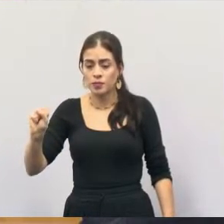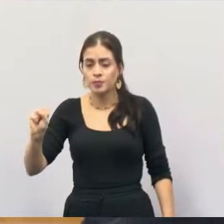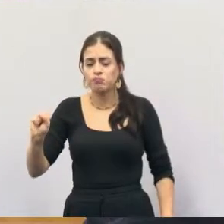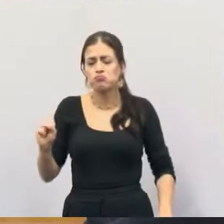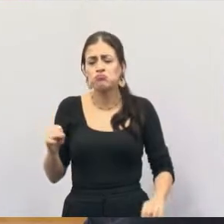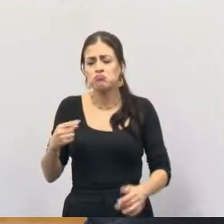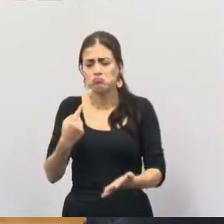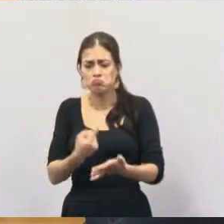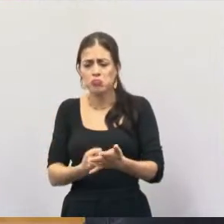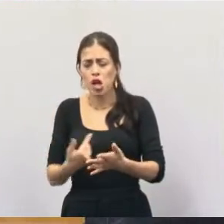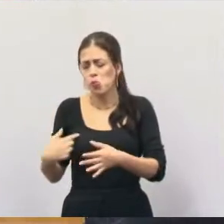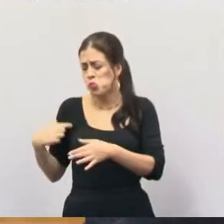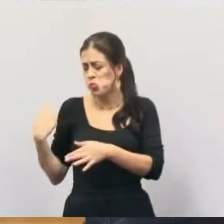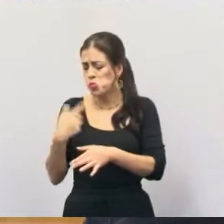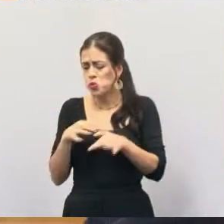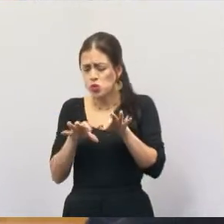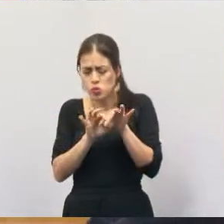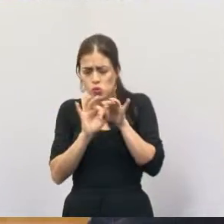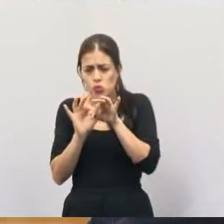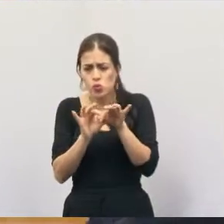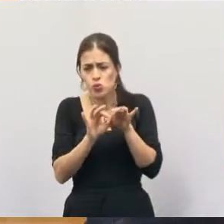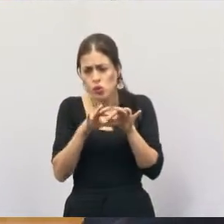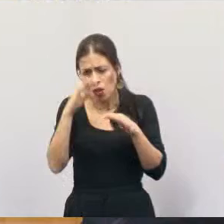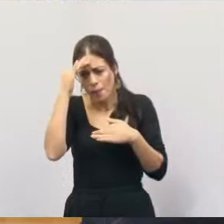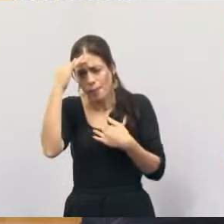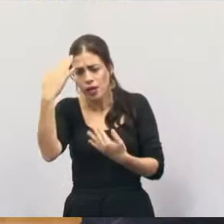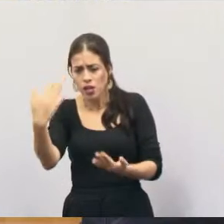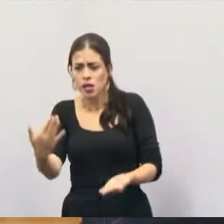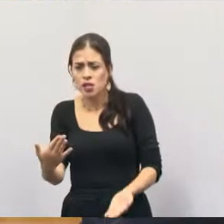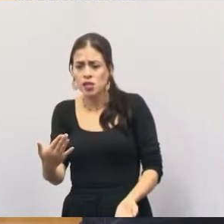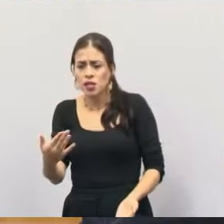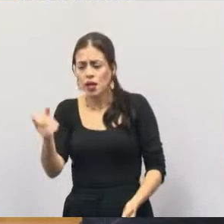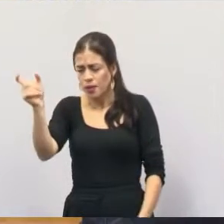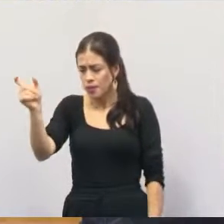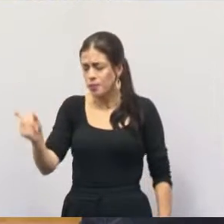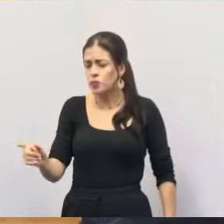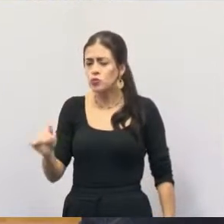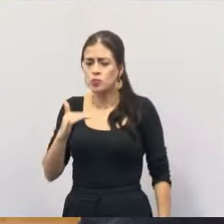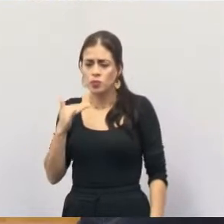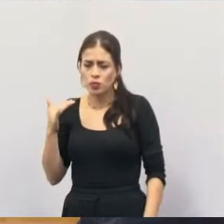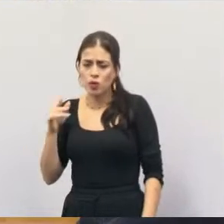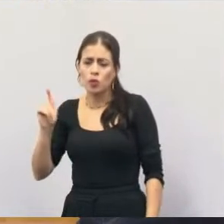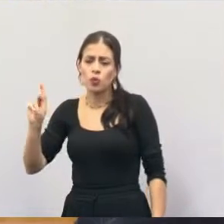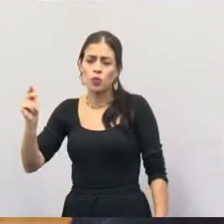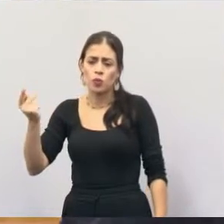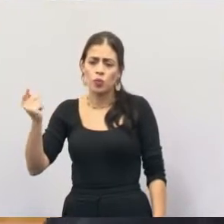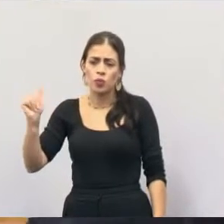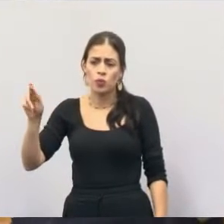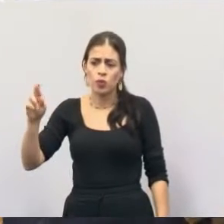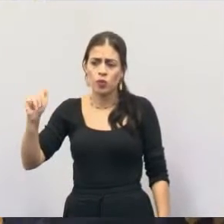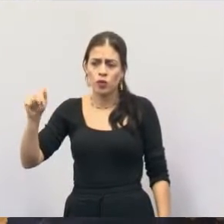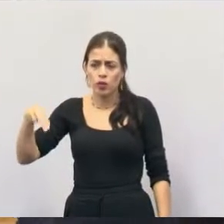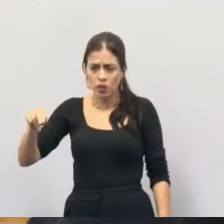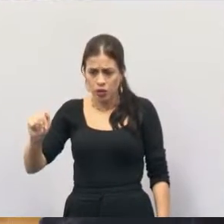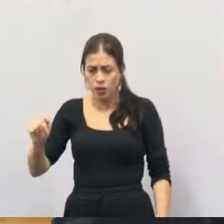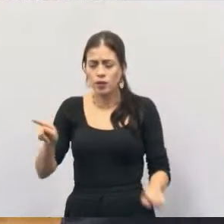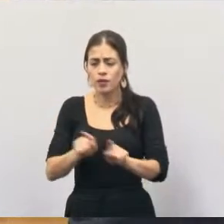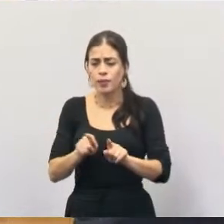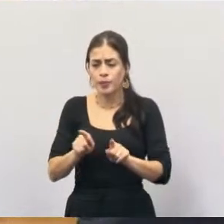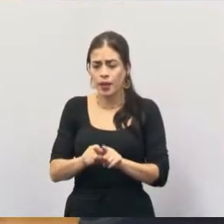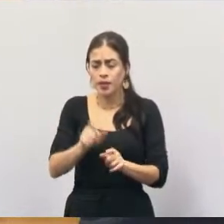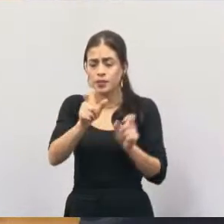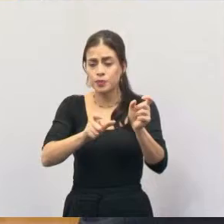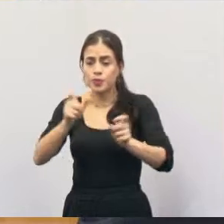e prestar essa homenagem ao Guarana e também a todos os artistas da nossa cidade. Então, eu conto com a